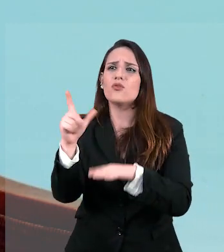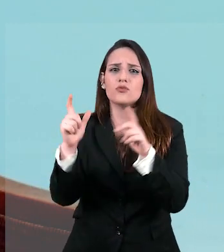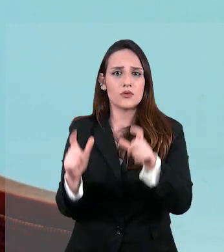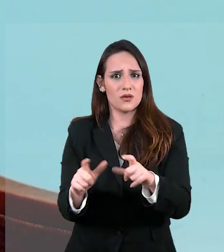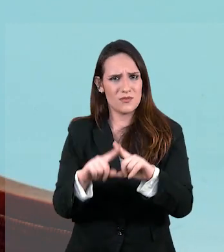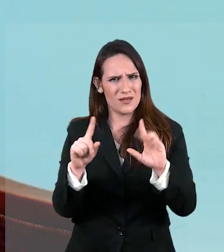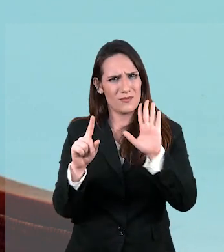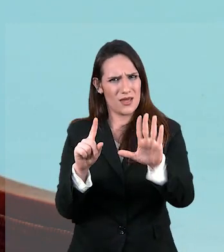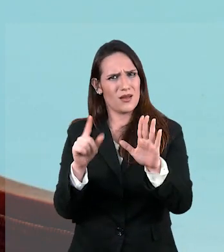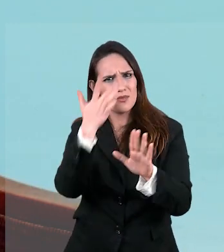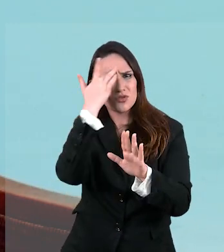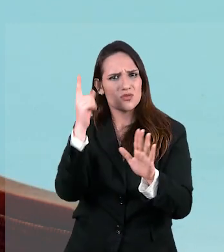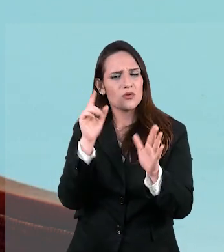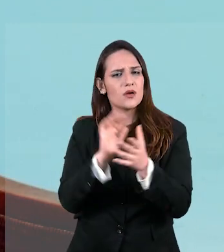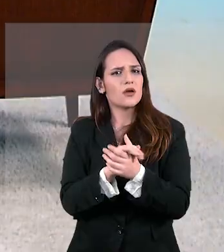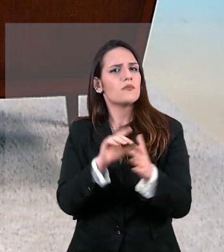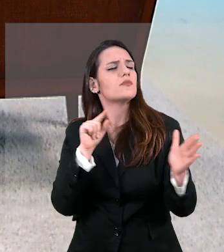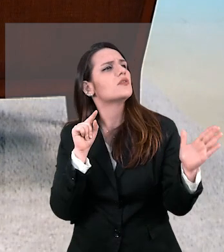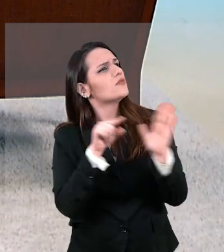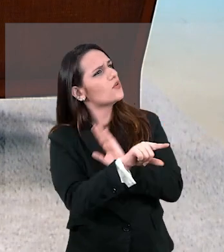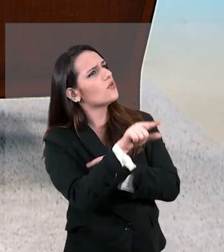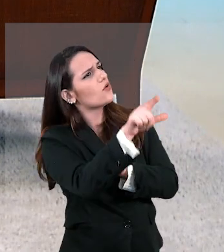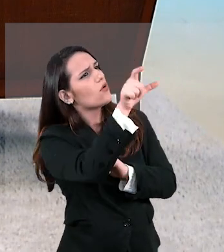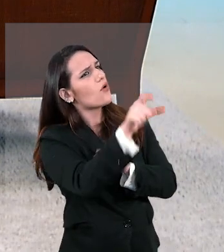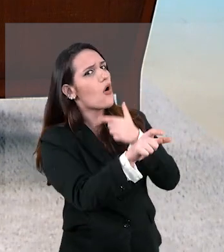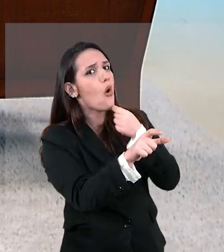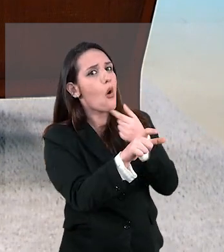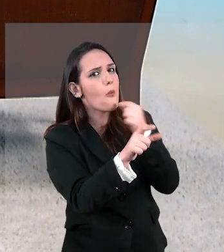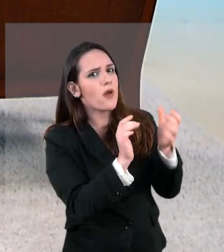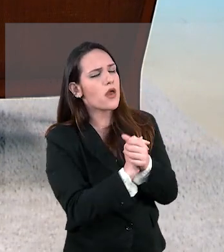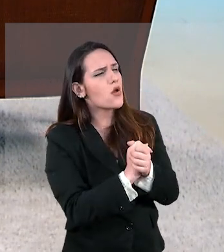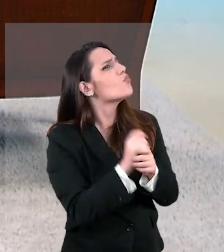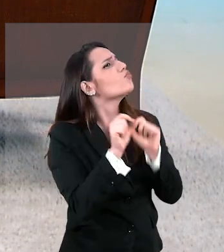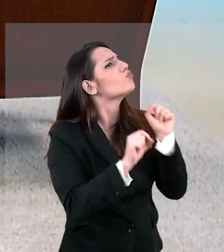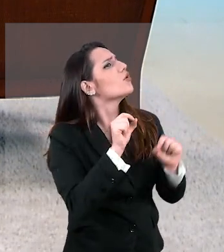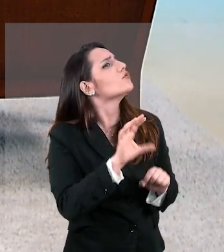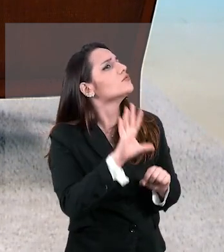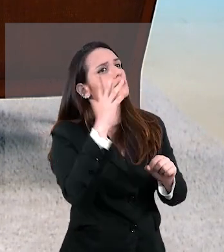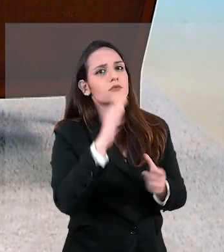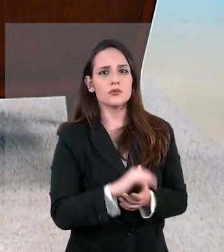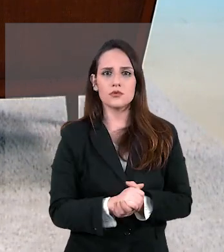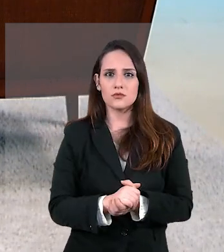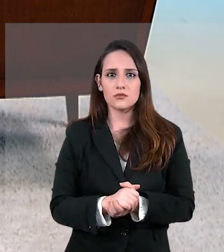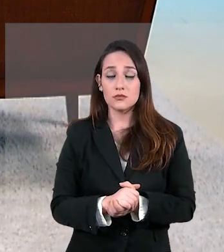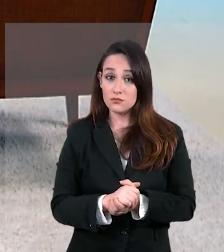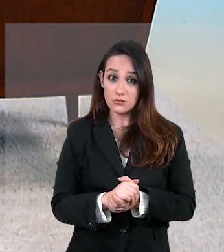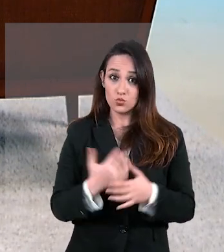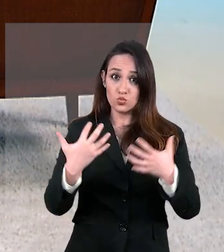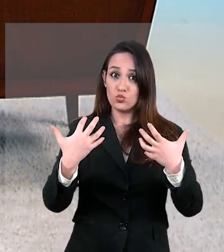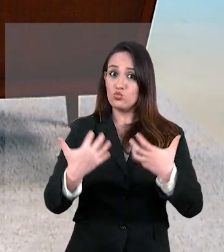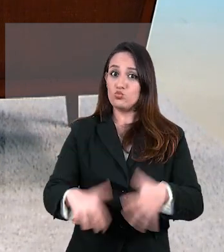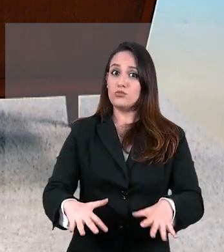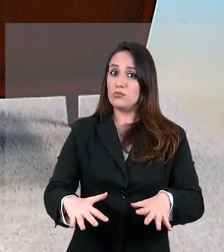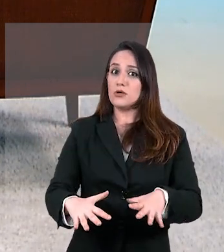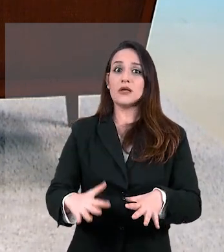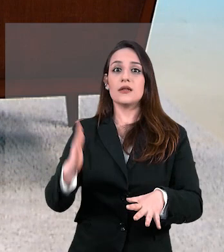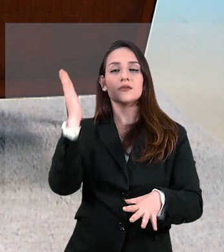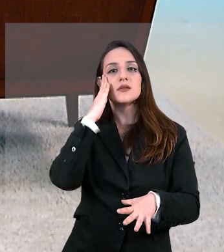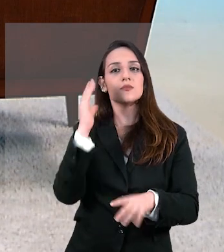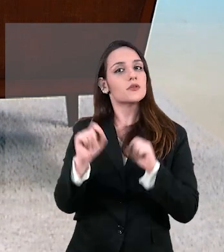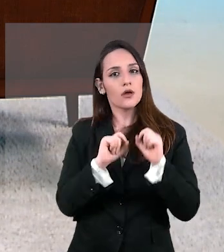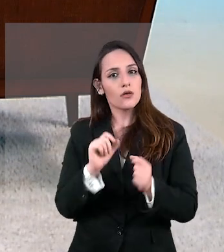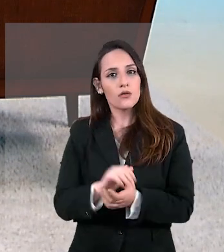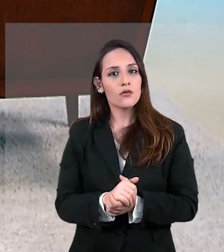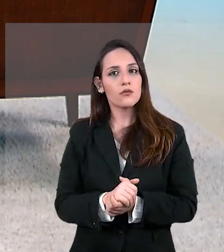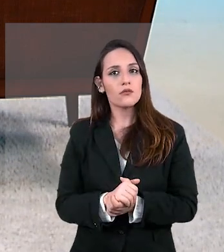lá. E eles perguntavam para o meu agressor o que estava acontecendo. Não queriam saber se você estava ali, pelo